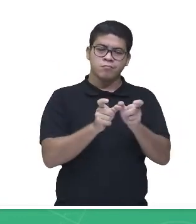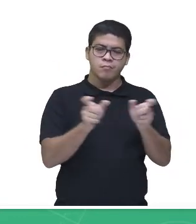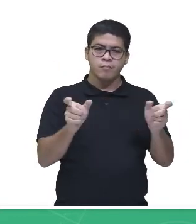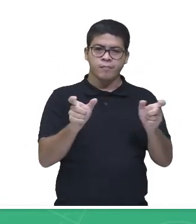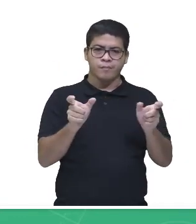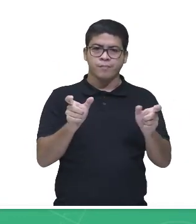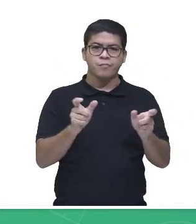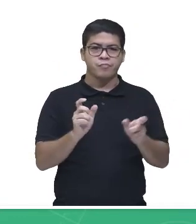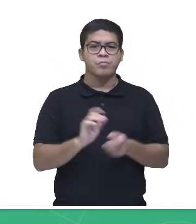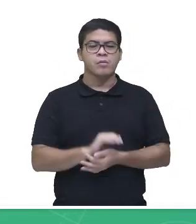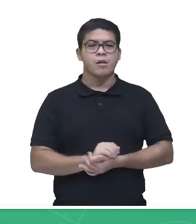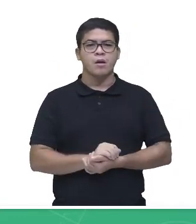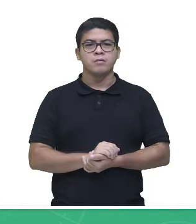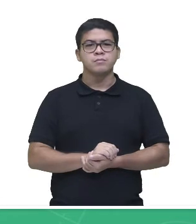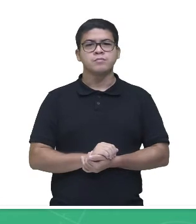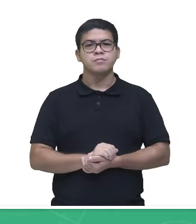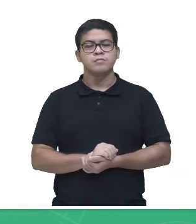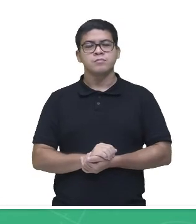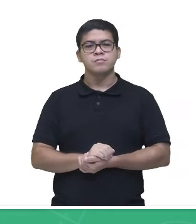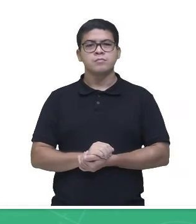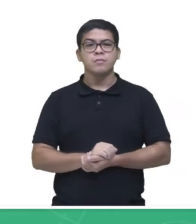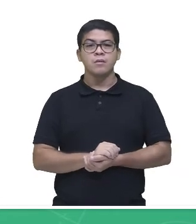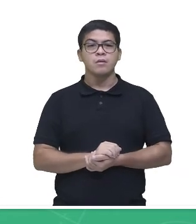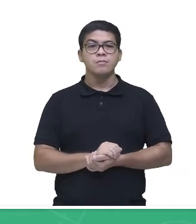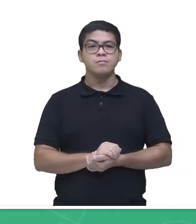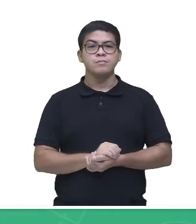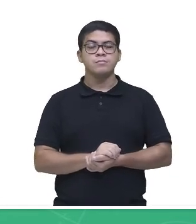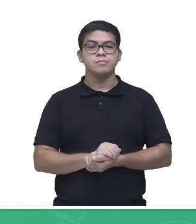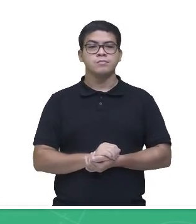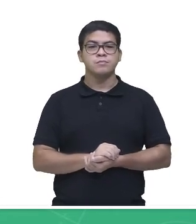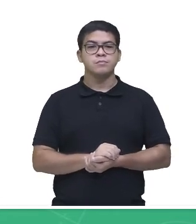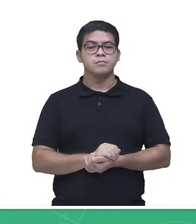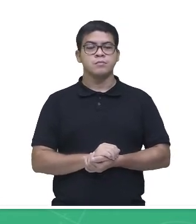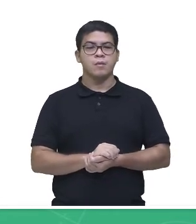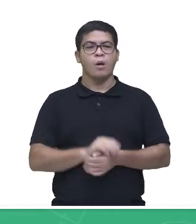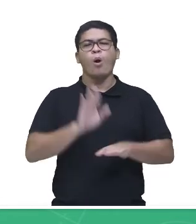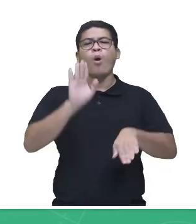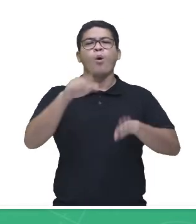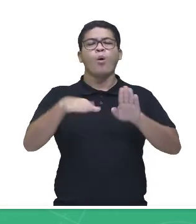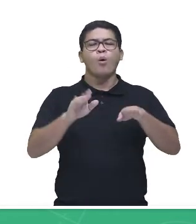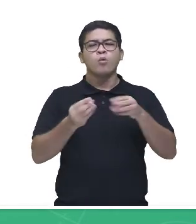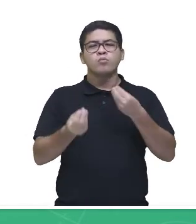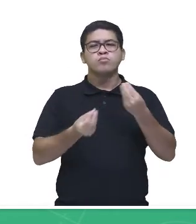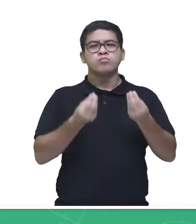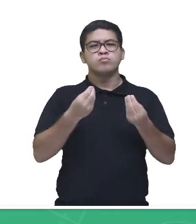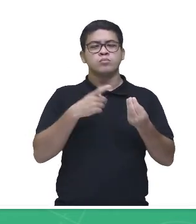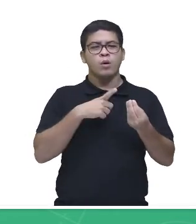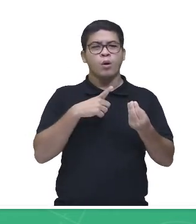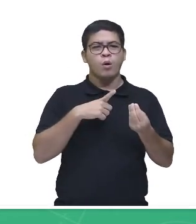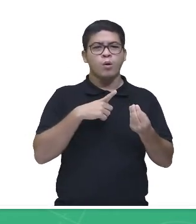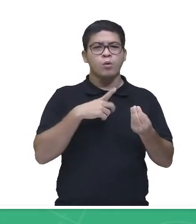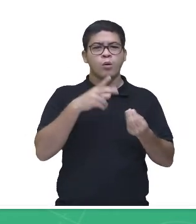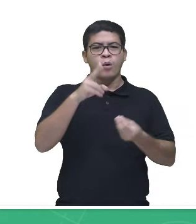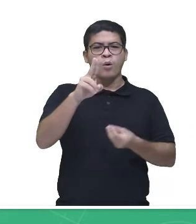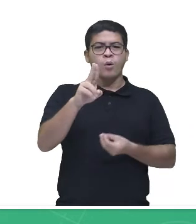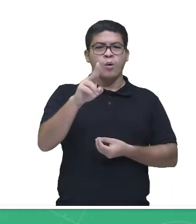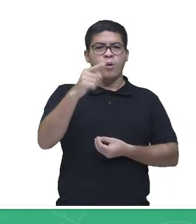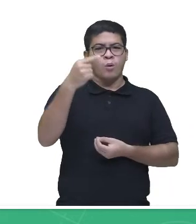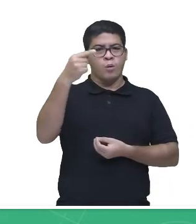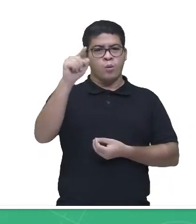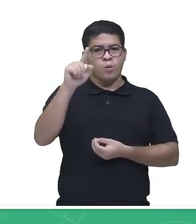lá. Aqui, ó, o marcador temporal bem aqui. Ultimamente, he resuelto os problemas mais difíceis